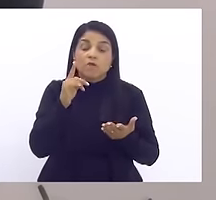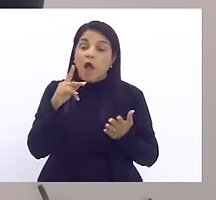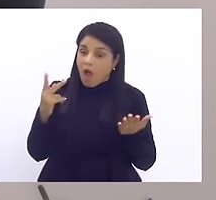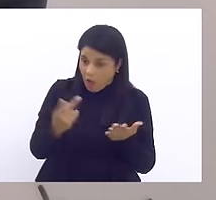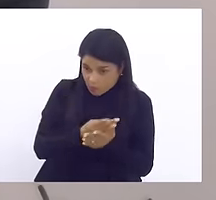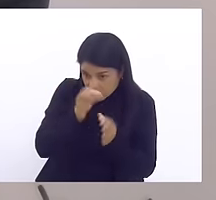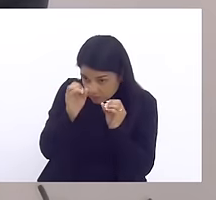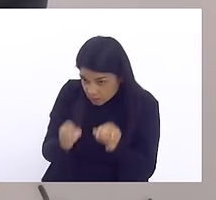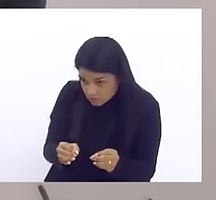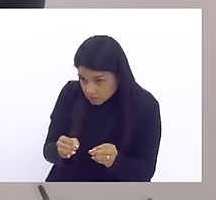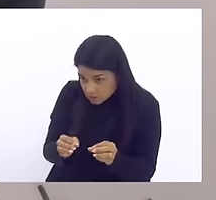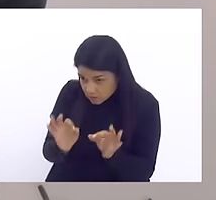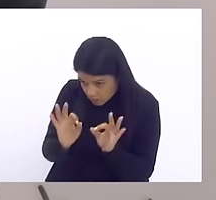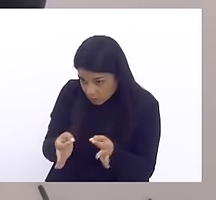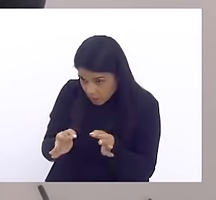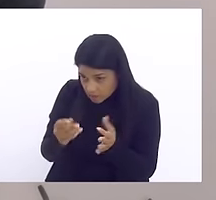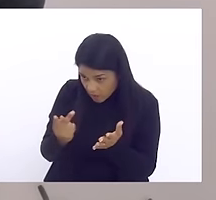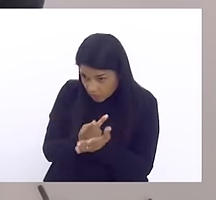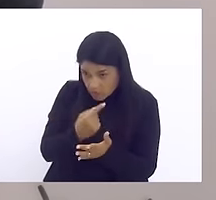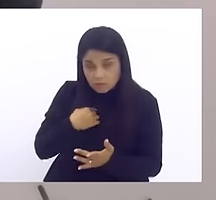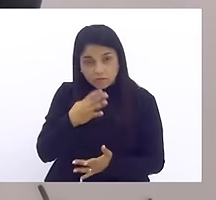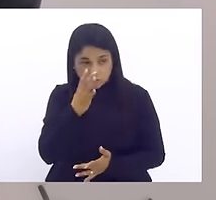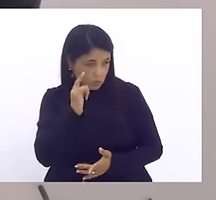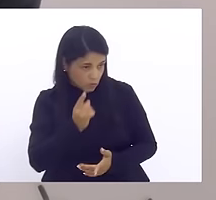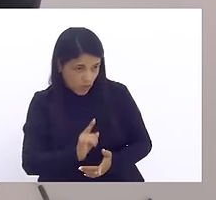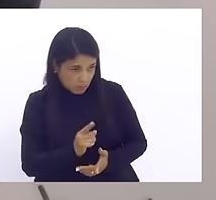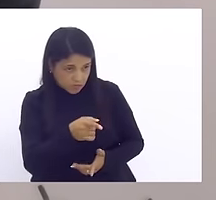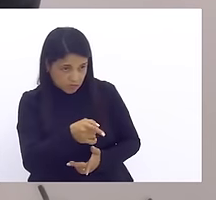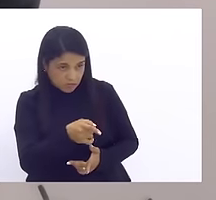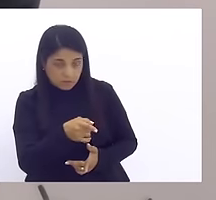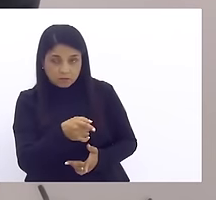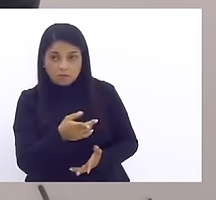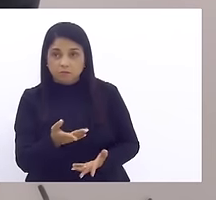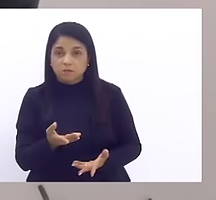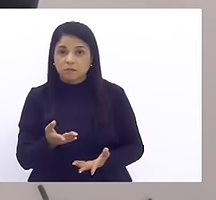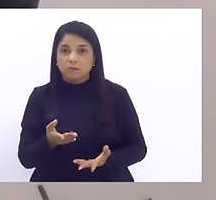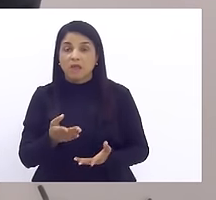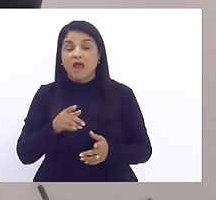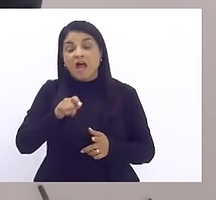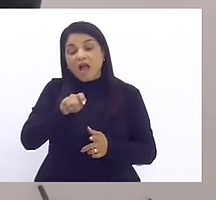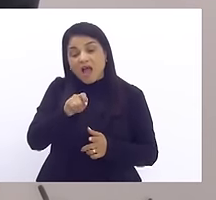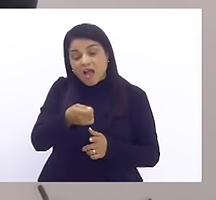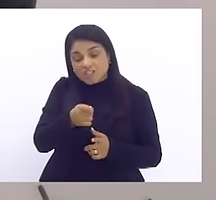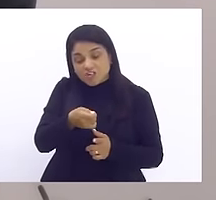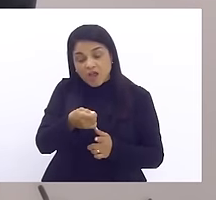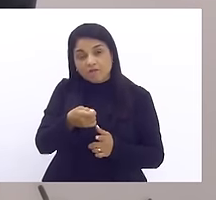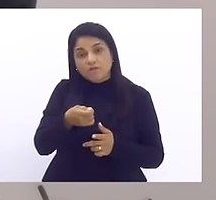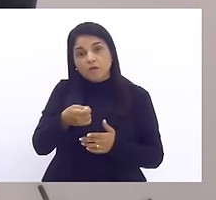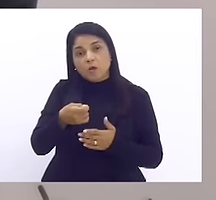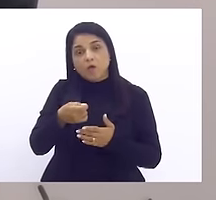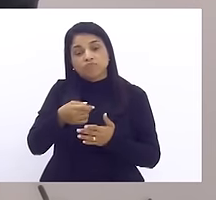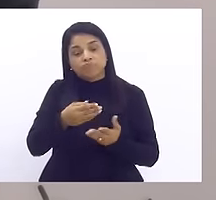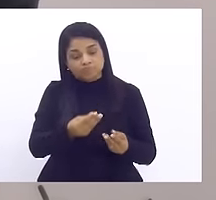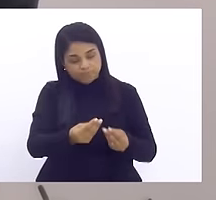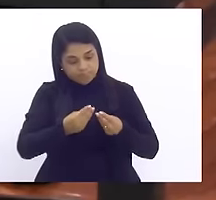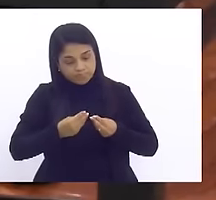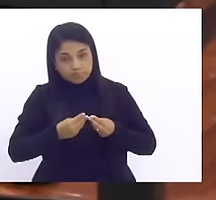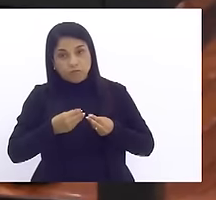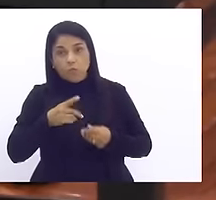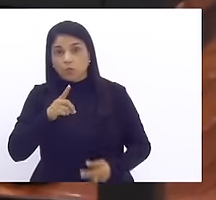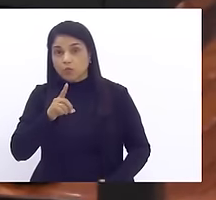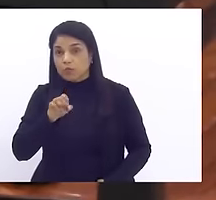tem direito também de dizer que isso acontece a revelia dos Senhores não o que eu posso dizer para o senhor é que a chave retida para poder manobrar os veículos dizendo